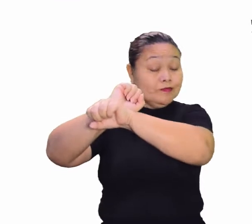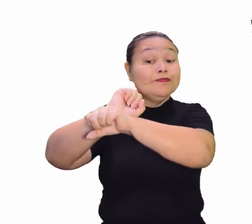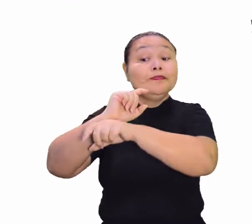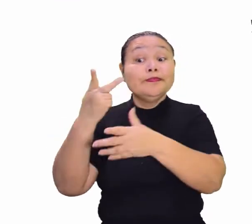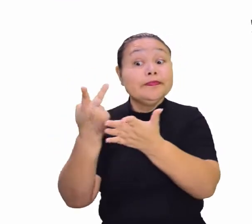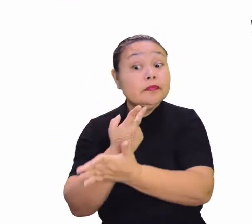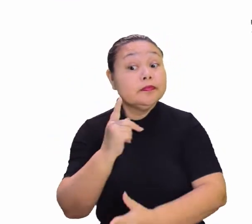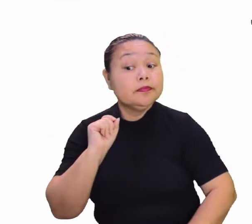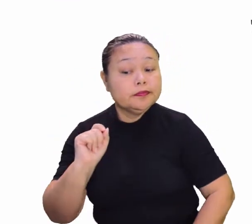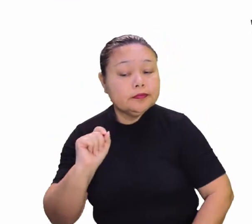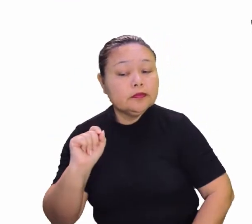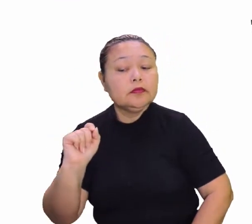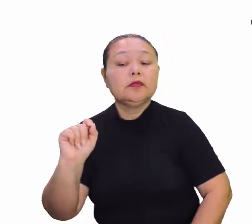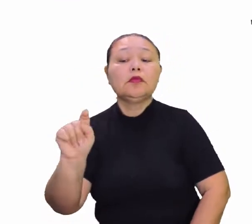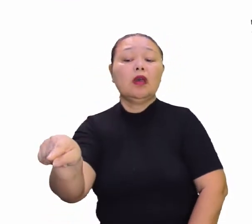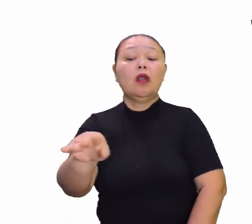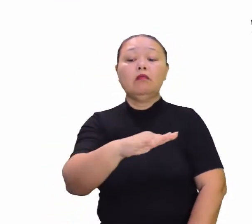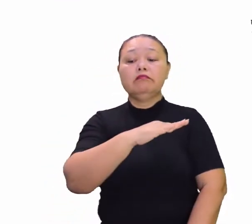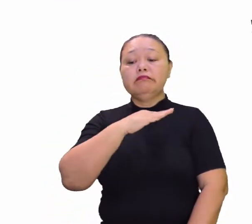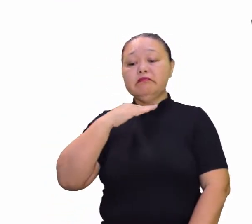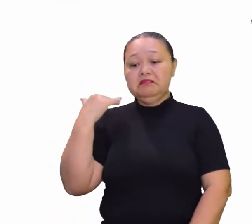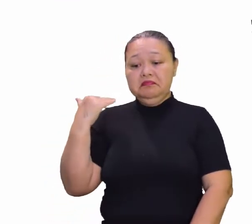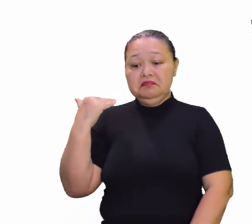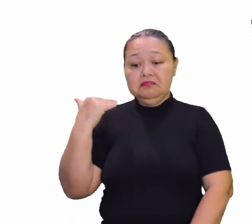eram dizimados.